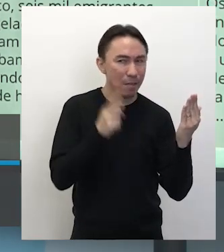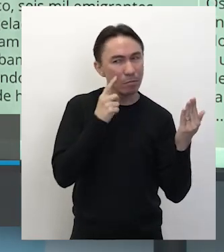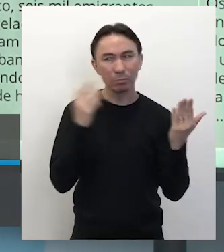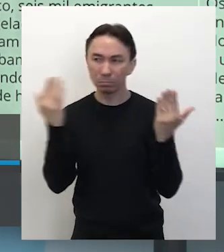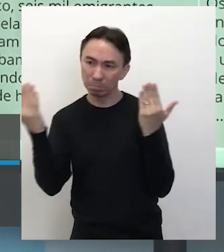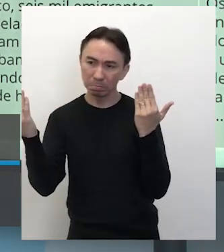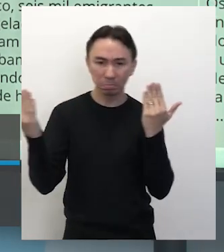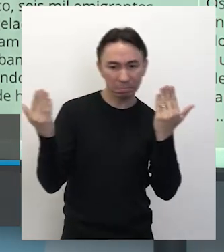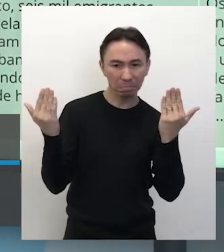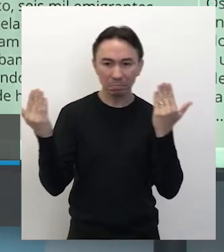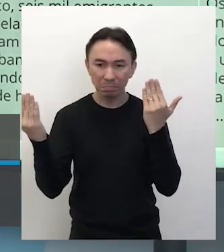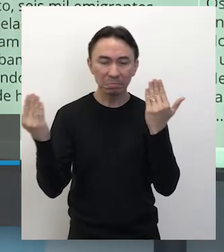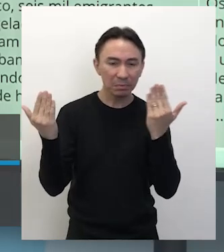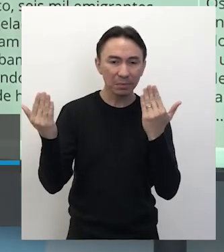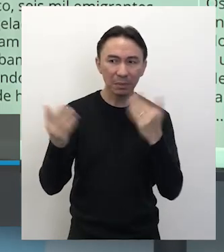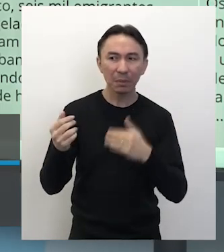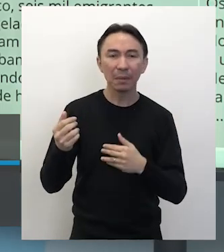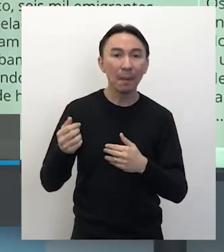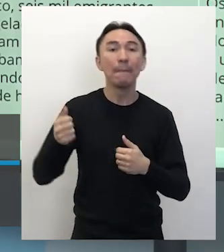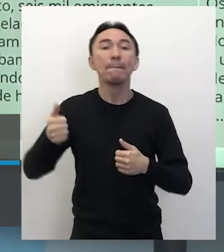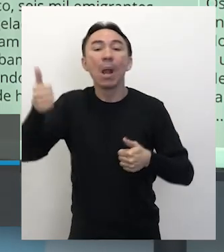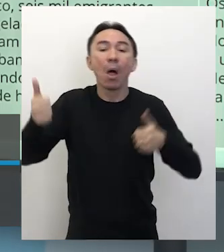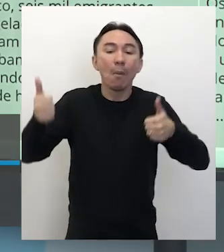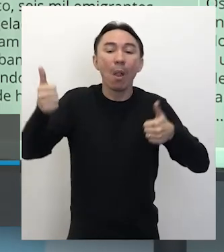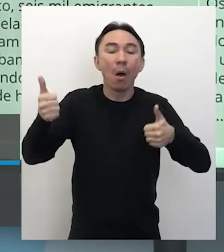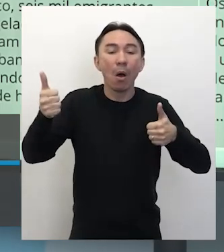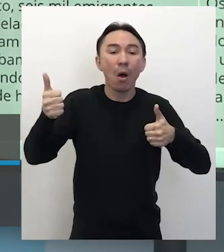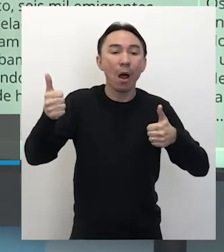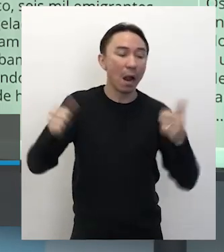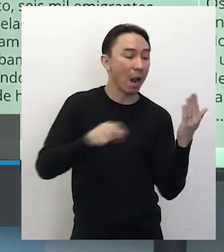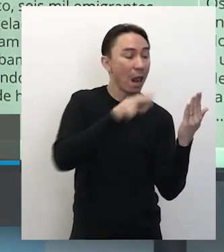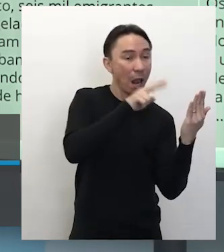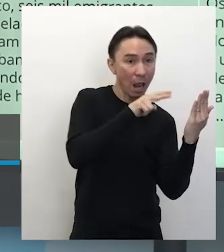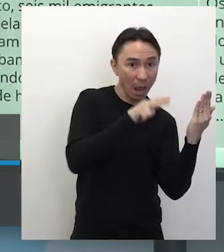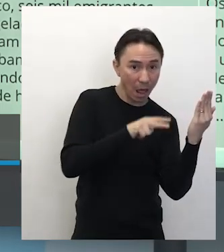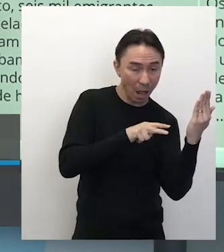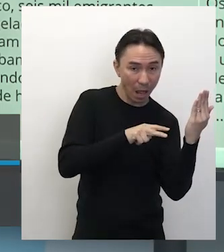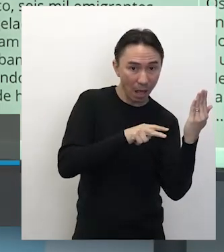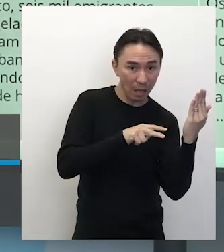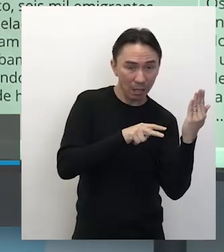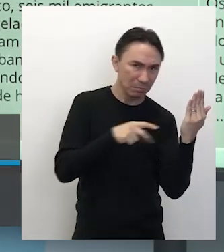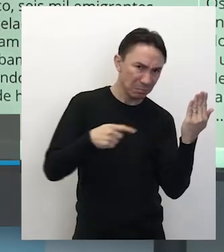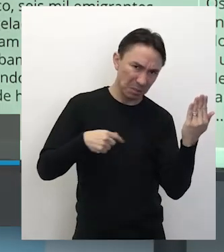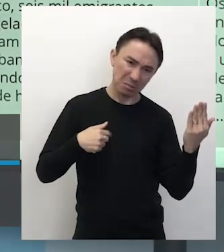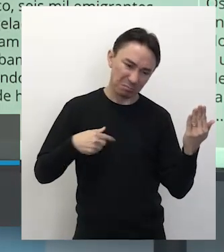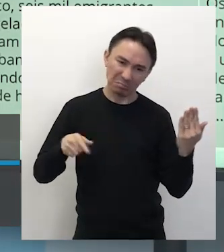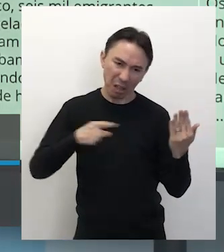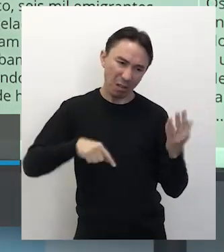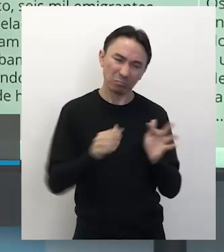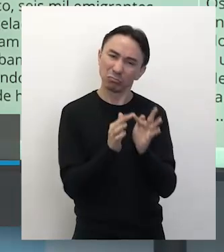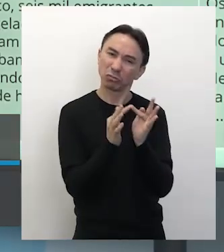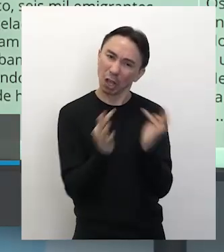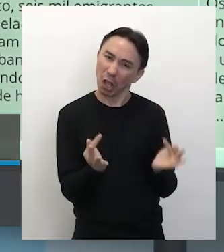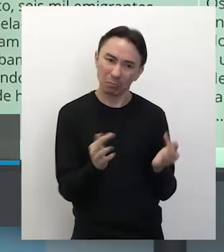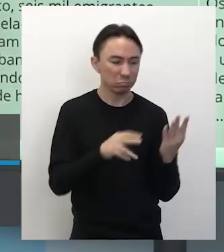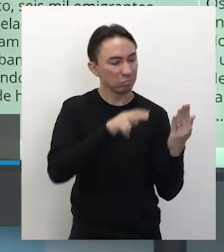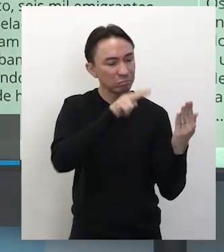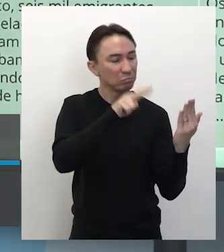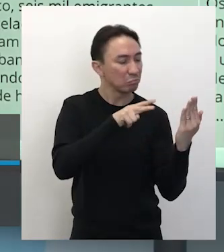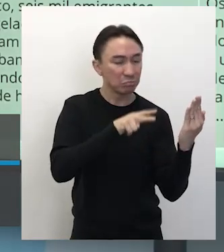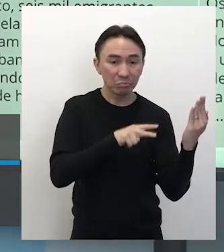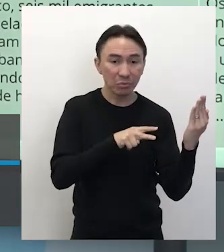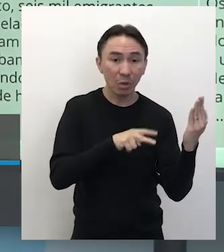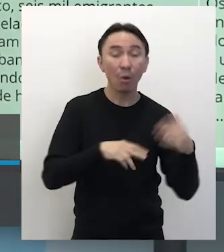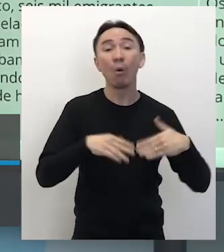comparativo. Ó, o que foi mais interessante? A leitura, né? Assim, simples aqui, como nós podemos